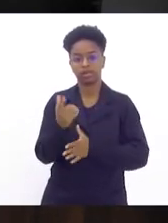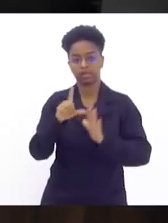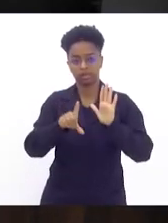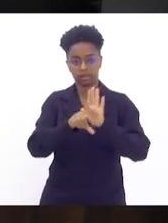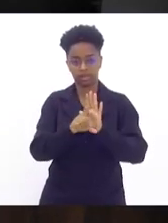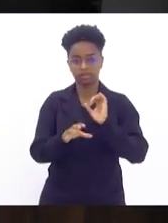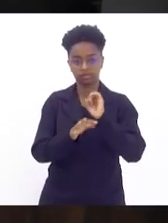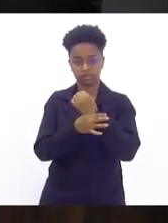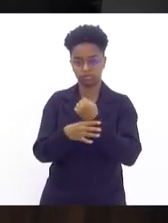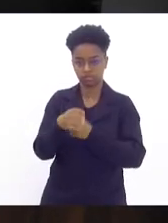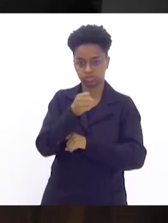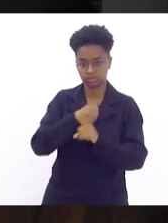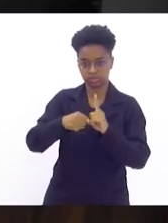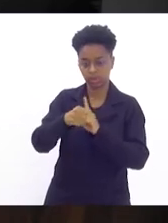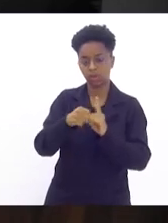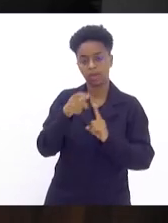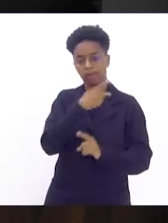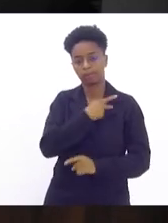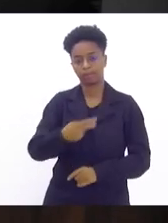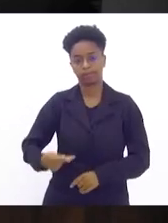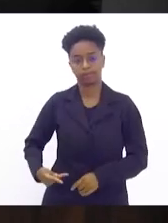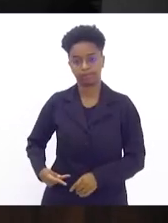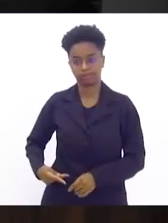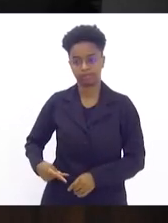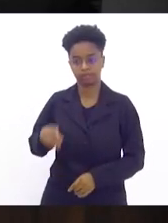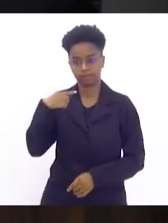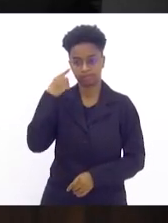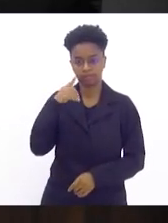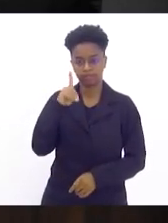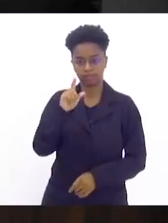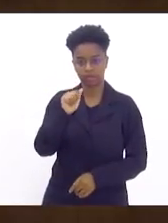Seguridade Social nossa presidenta deputada